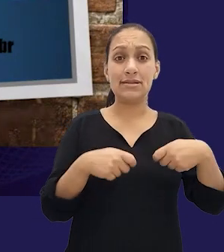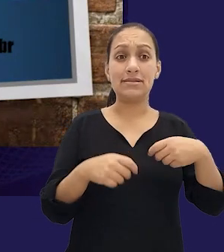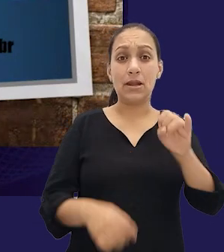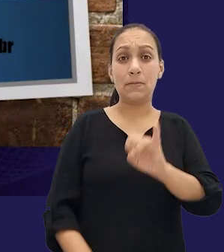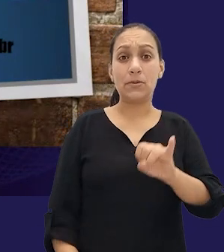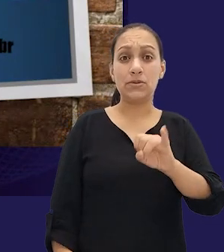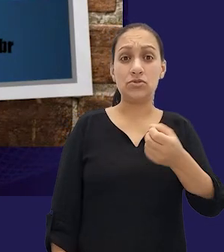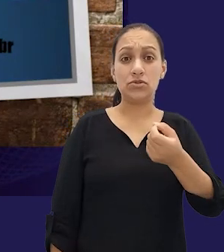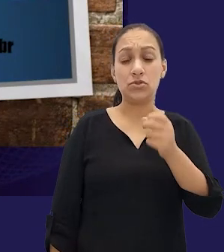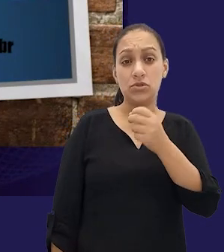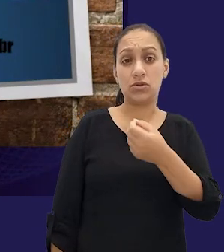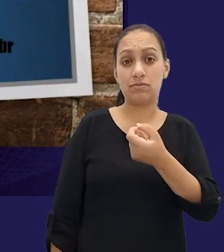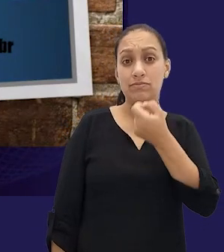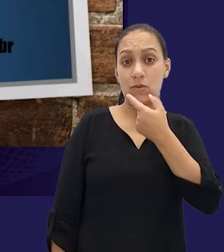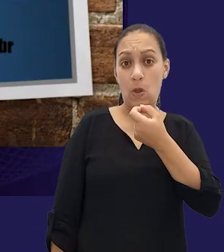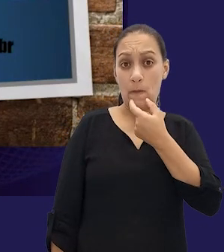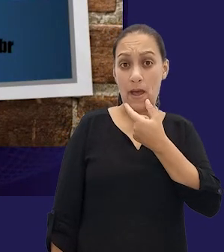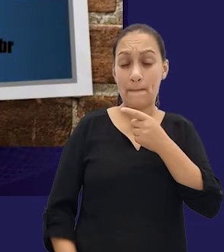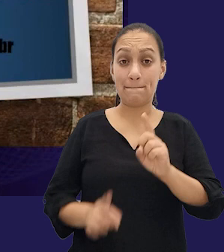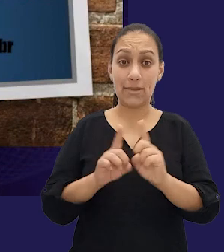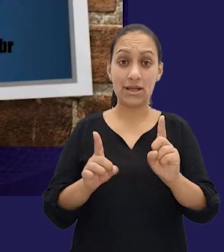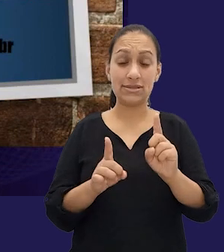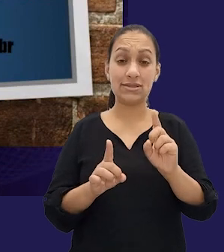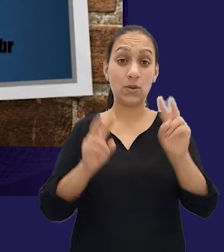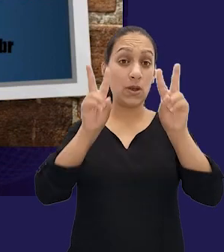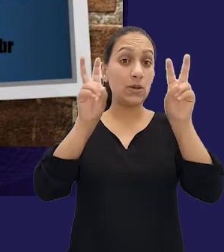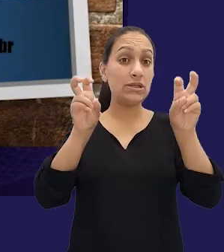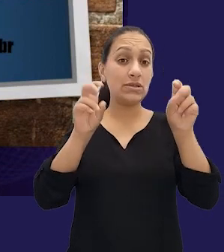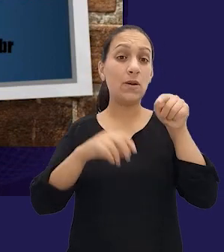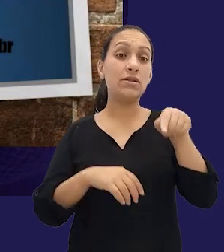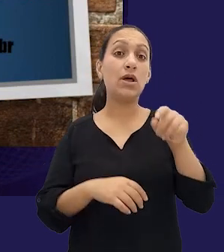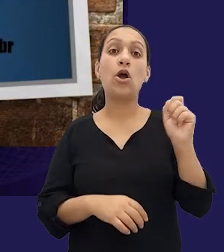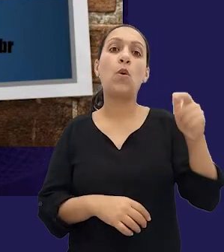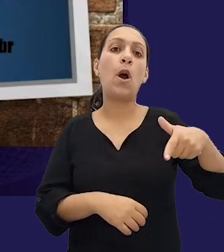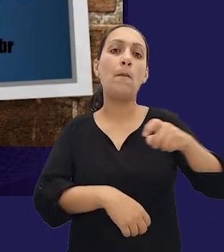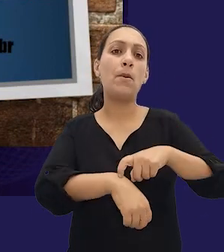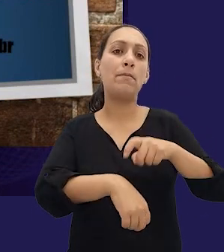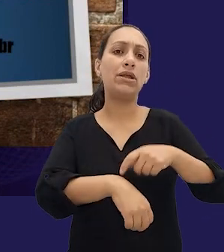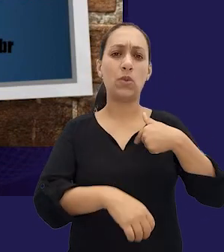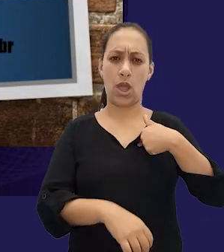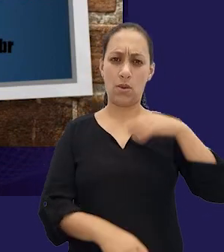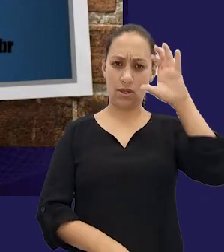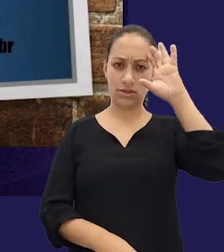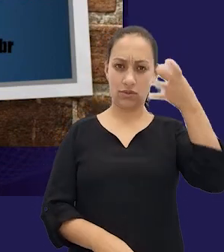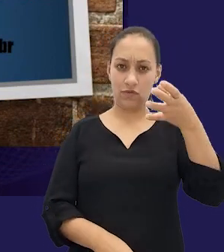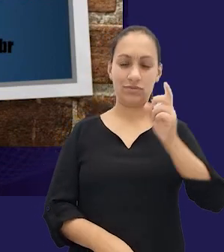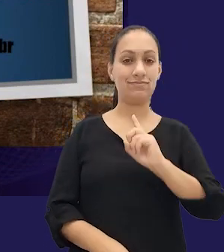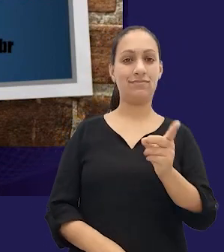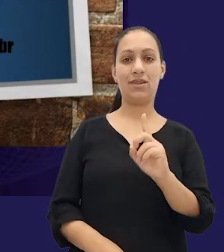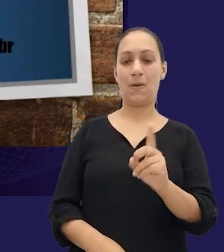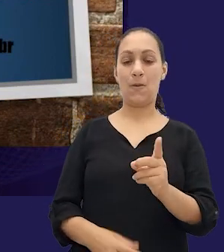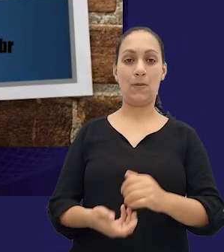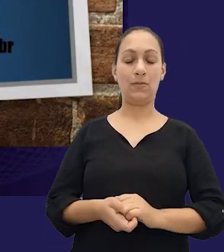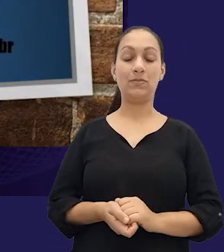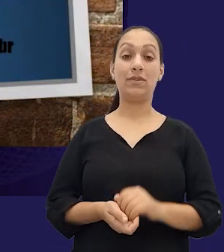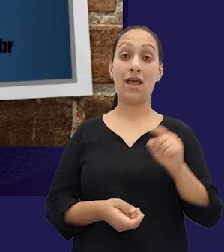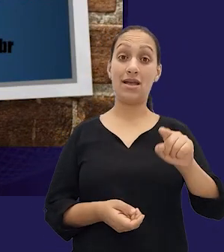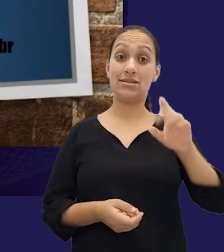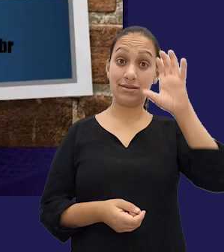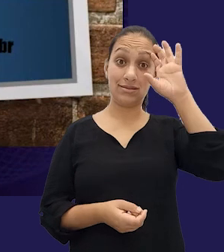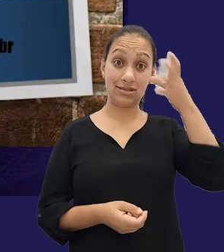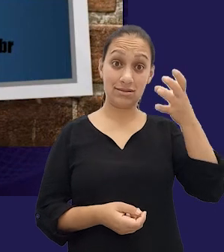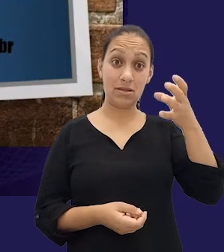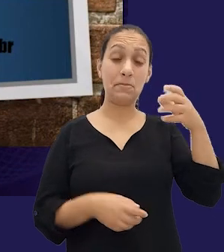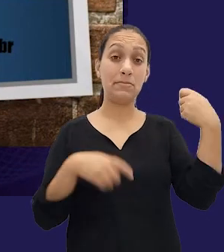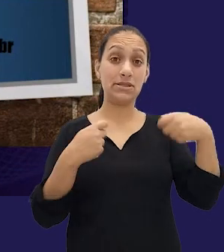fundamental utilizar, mas a questão aqui é, qual é esse momento? Sou eu quem decido? Não. Essa decisão, ela deve